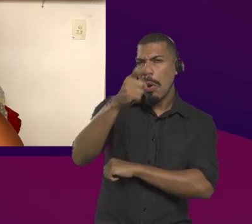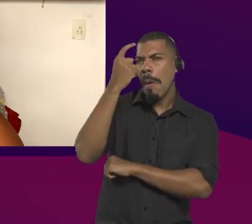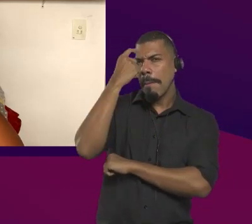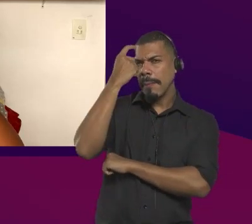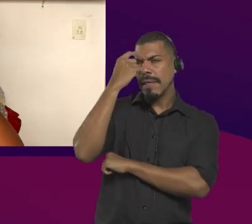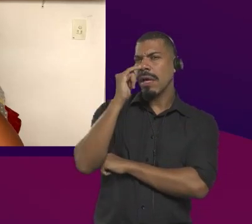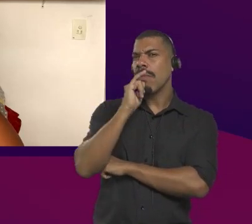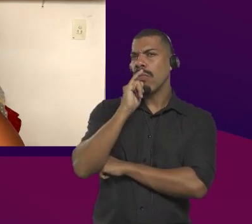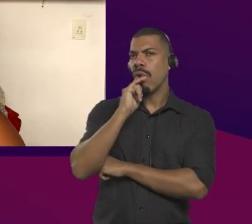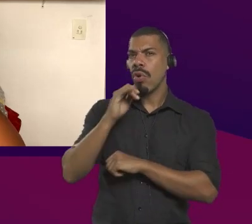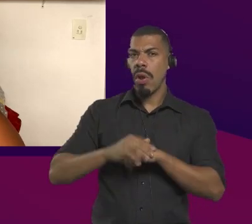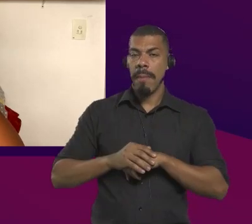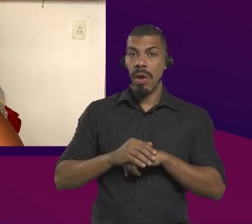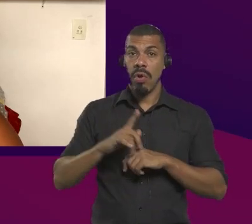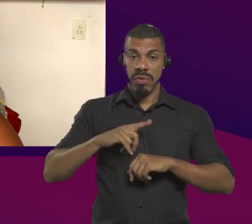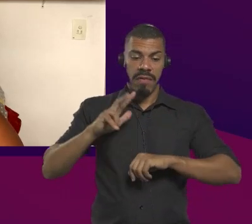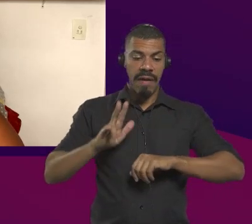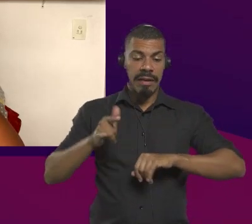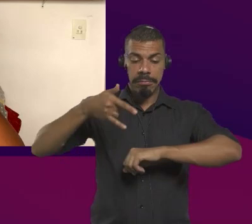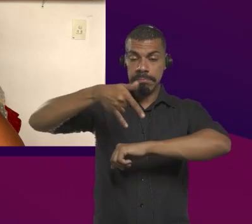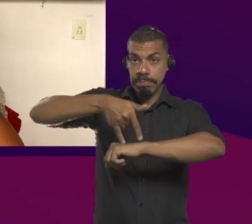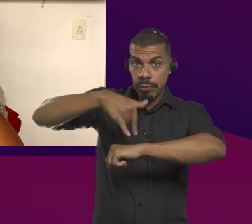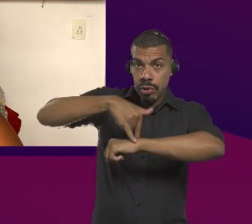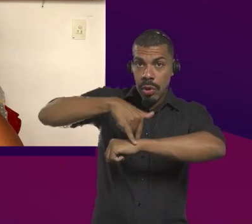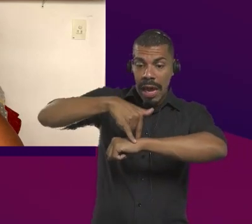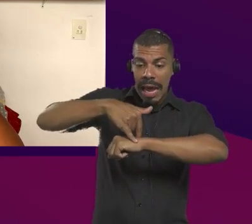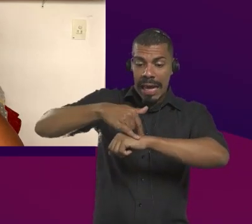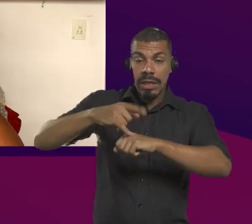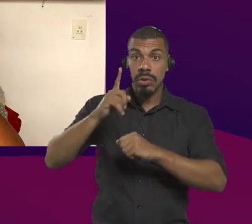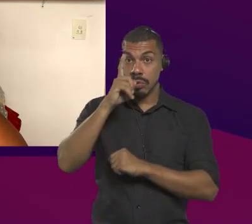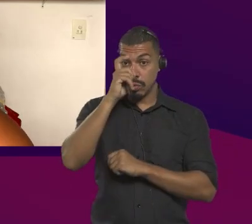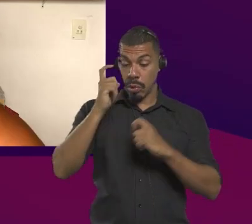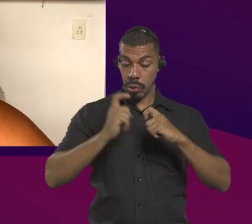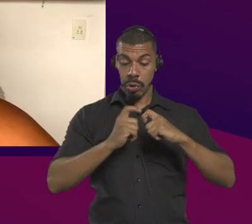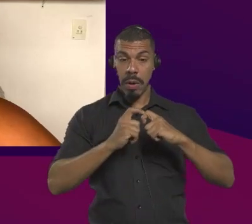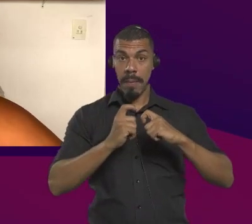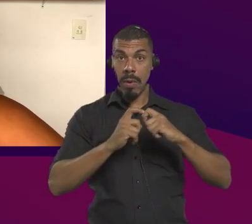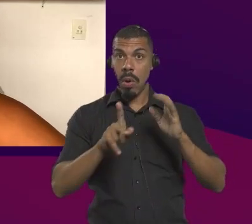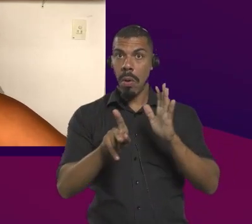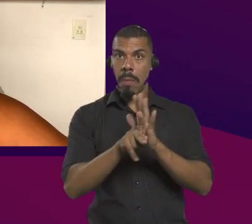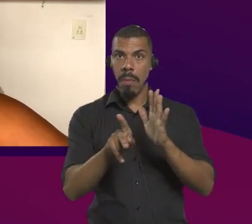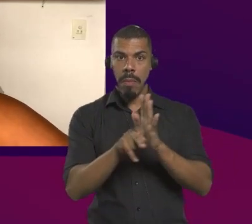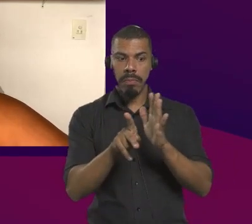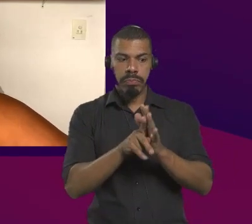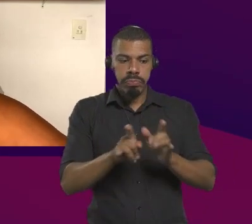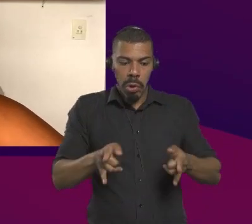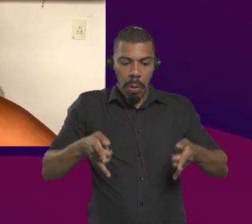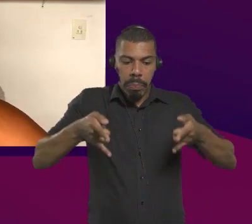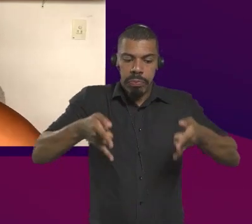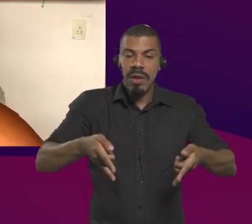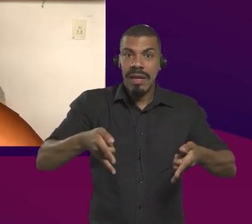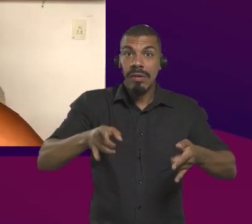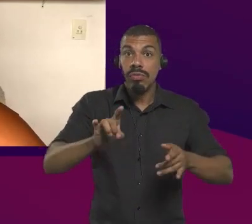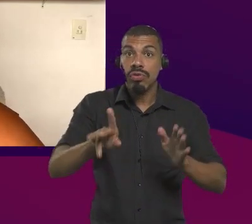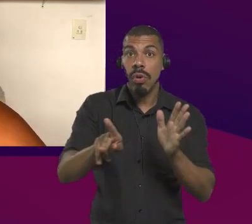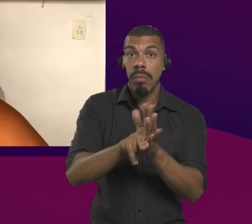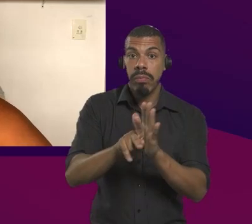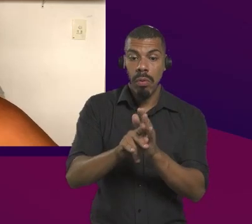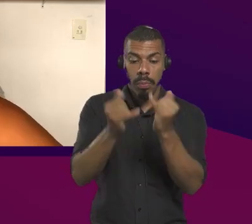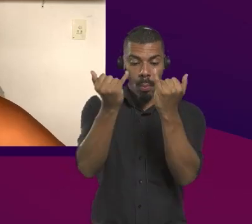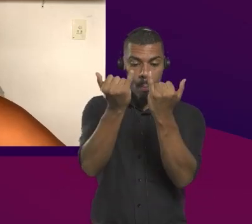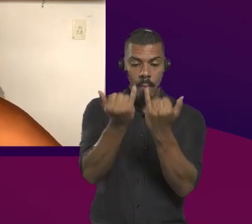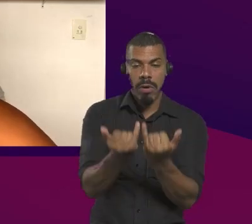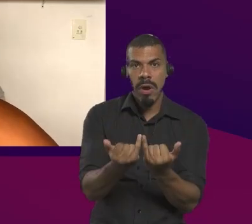pensar que quando você deita numa maca no hospital, aquela maca talvez não aguente uma pessoa gorda, ou ela não caiba, Maca, né? aparelho de ressonância Sim,